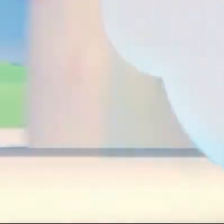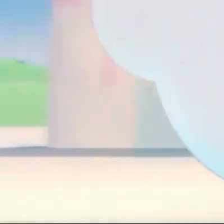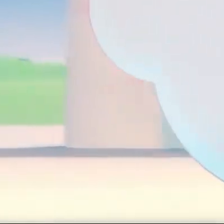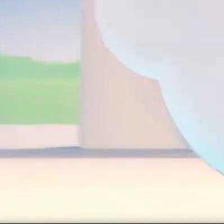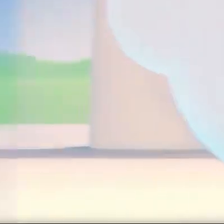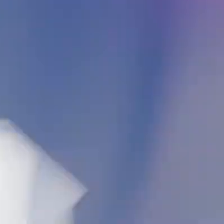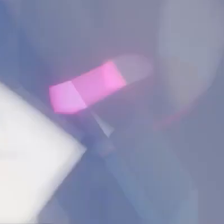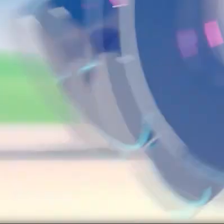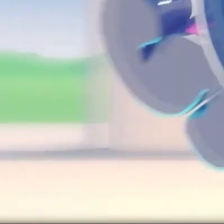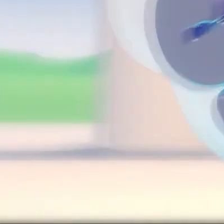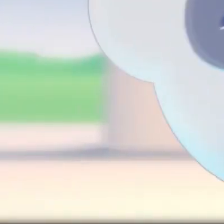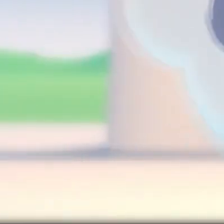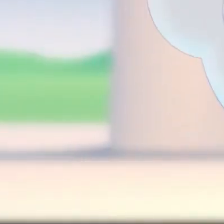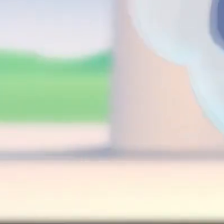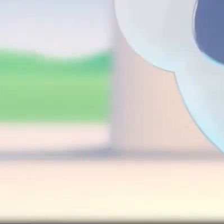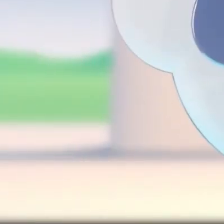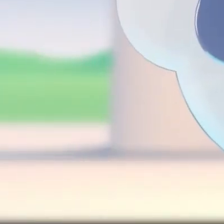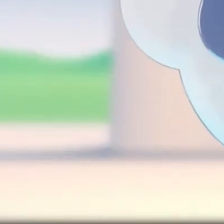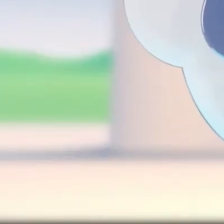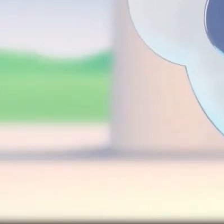Vamos sonhar.